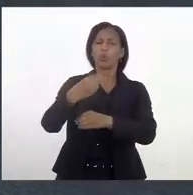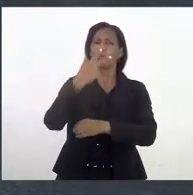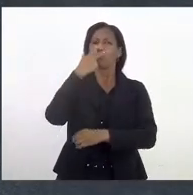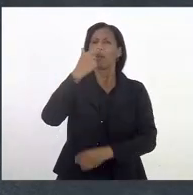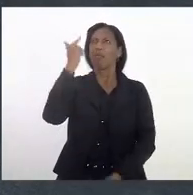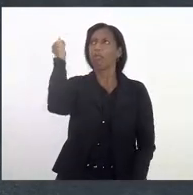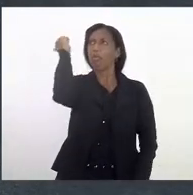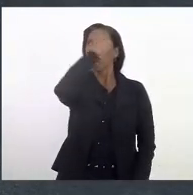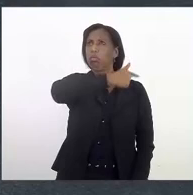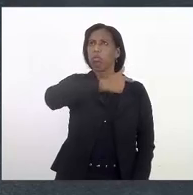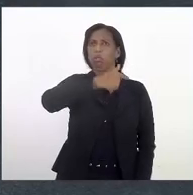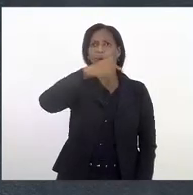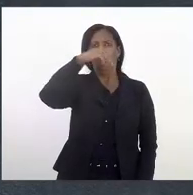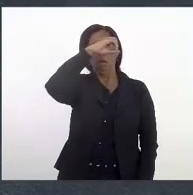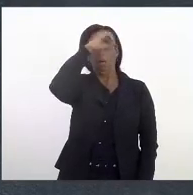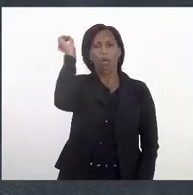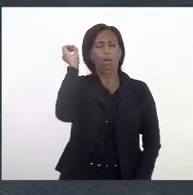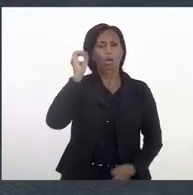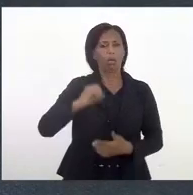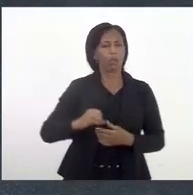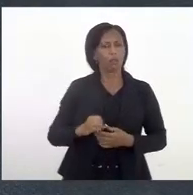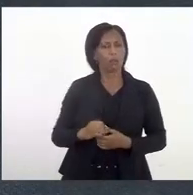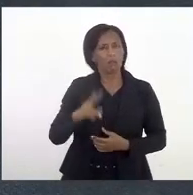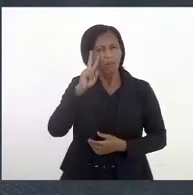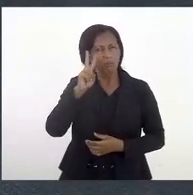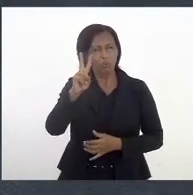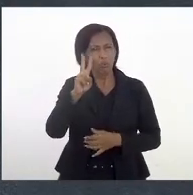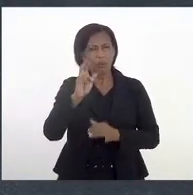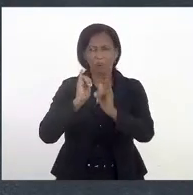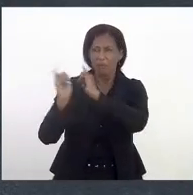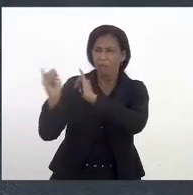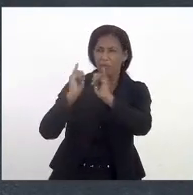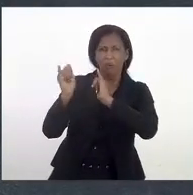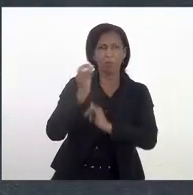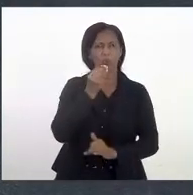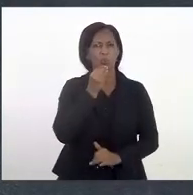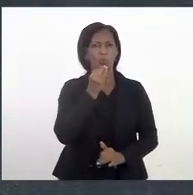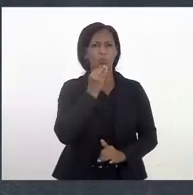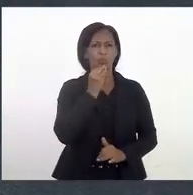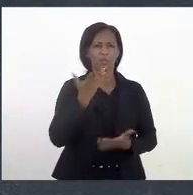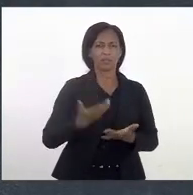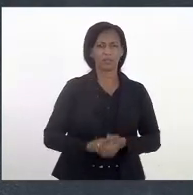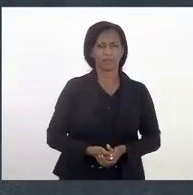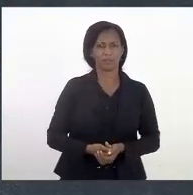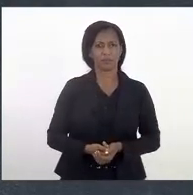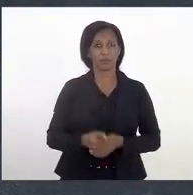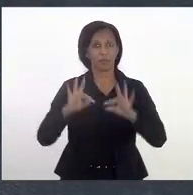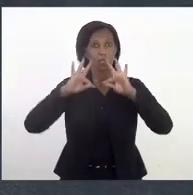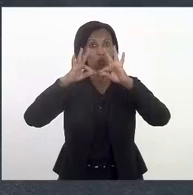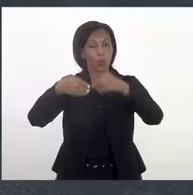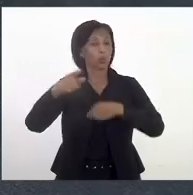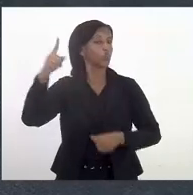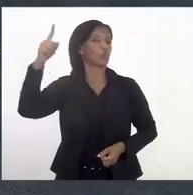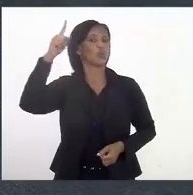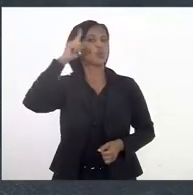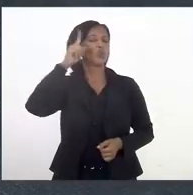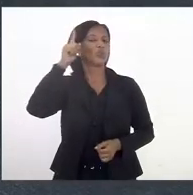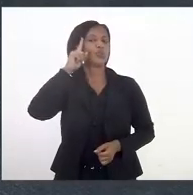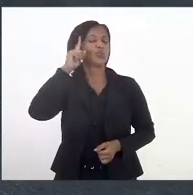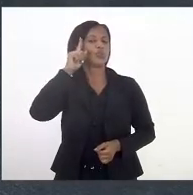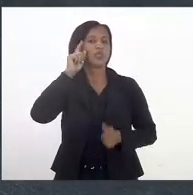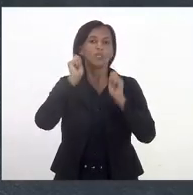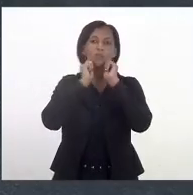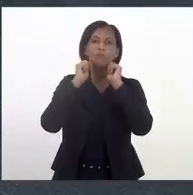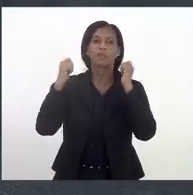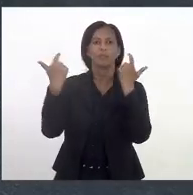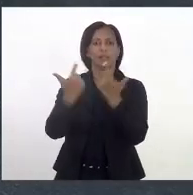uma amnésia e não olhamos né os dados transparentes que são divulgados todos os dias pela